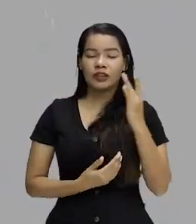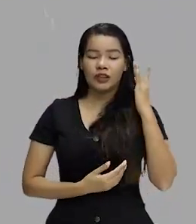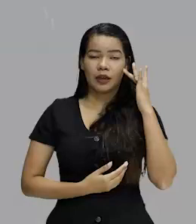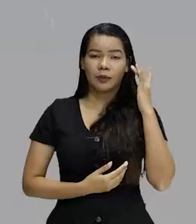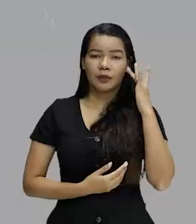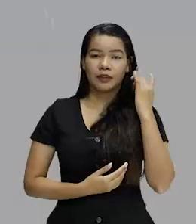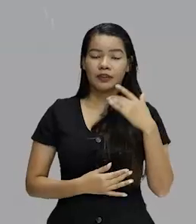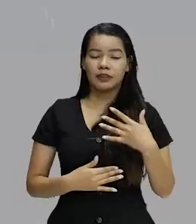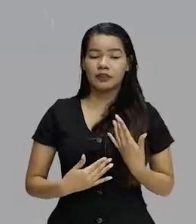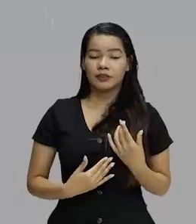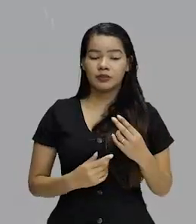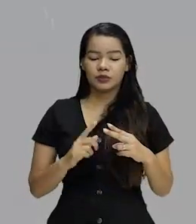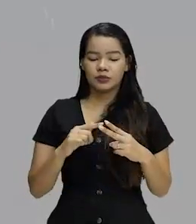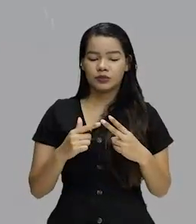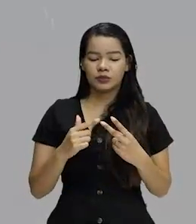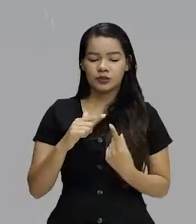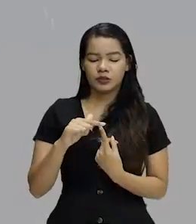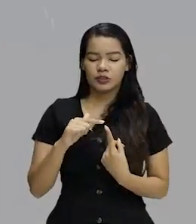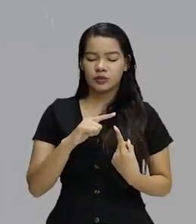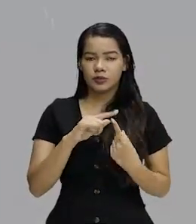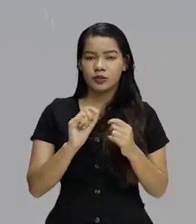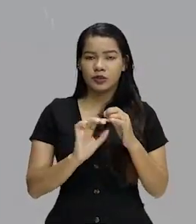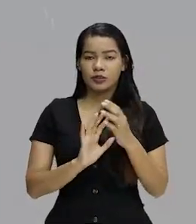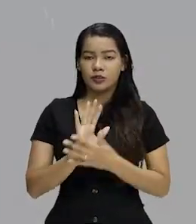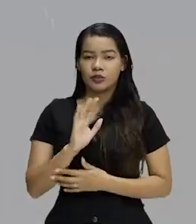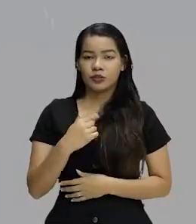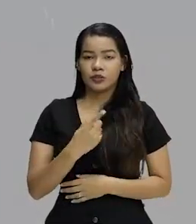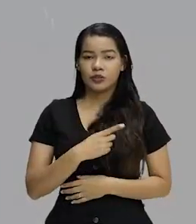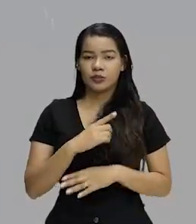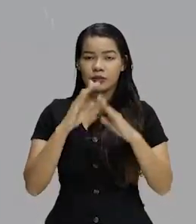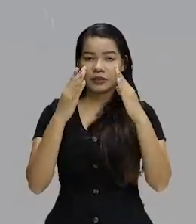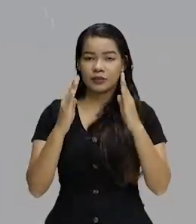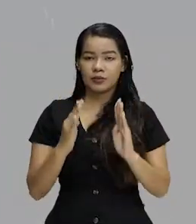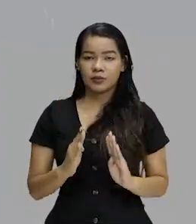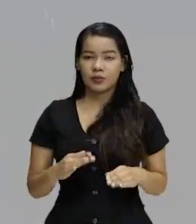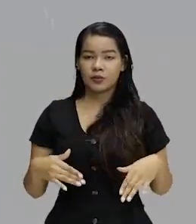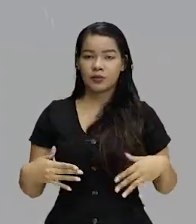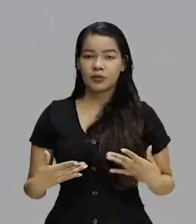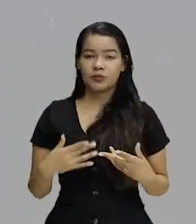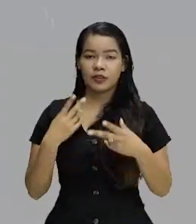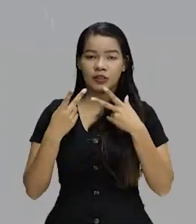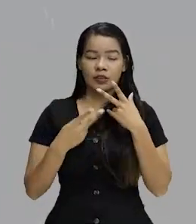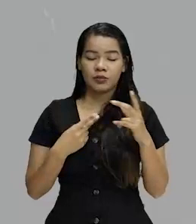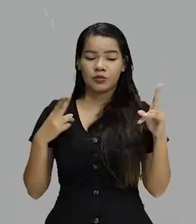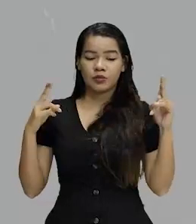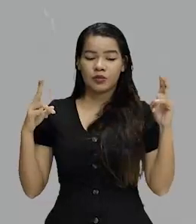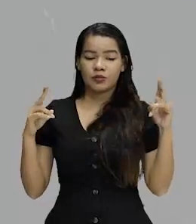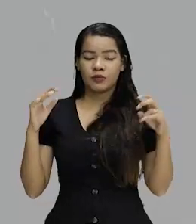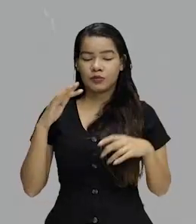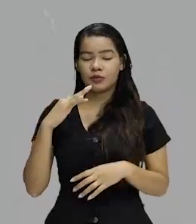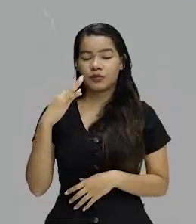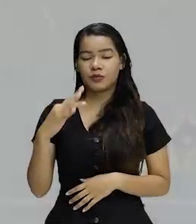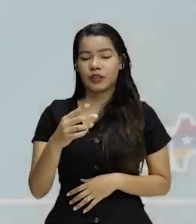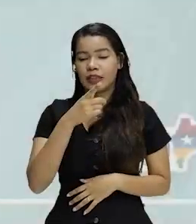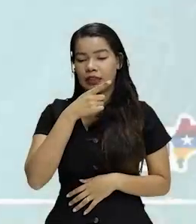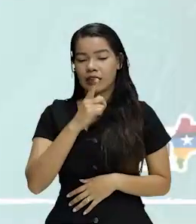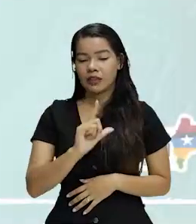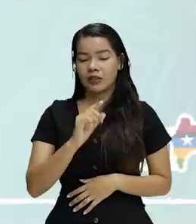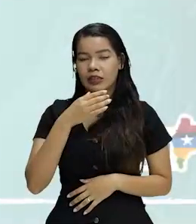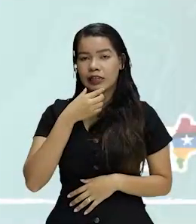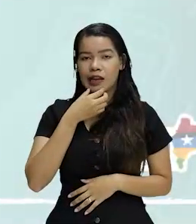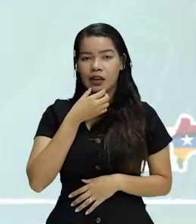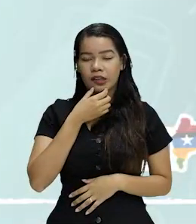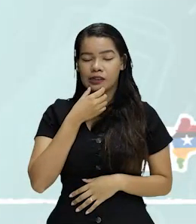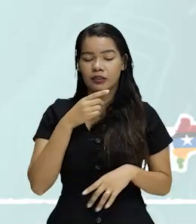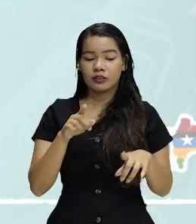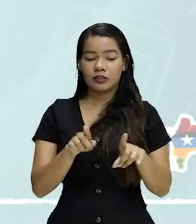amanhã. Então, são esses dois tipos de construção que nós vamos estar observando quando a gente falar de futuro em língua inglesa. Também